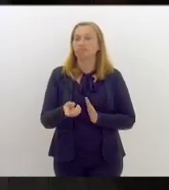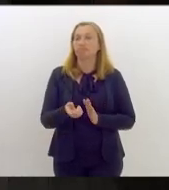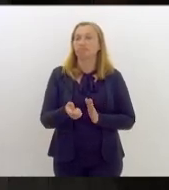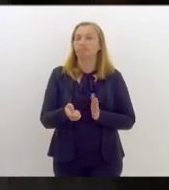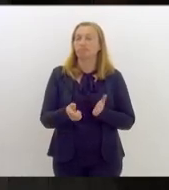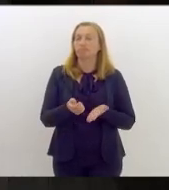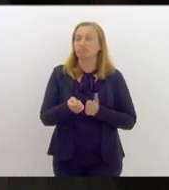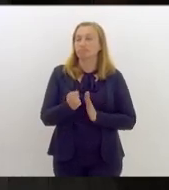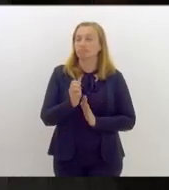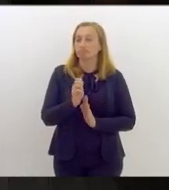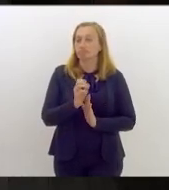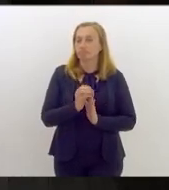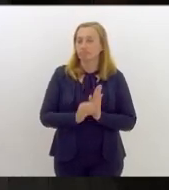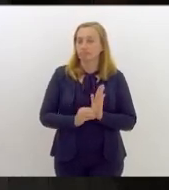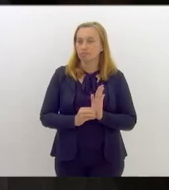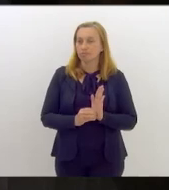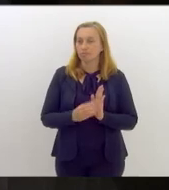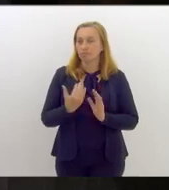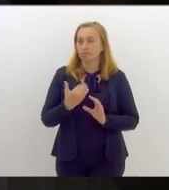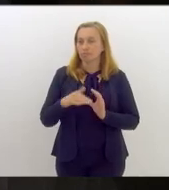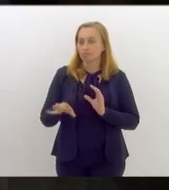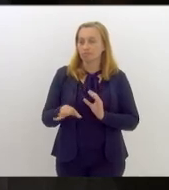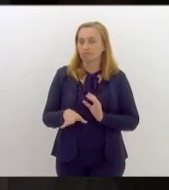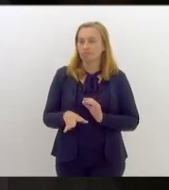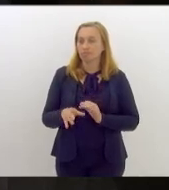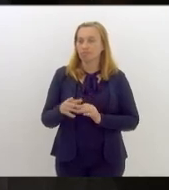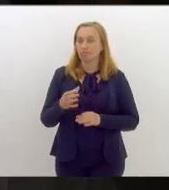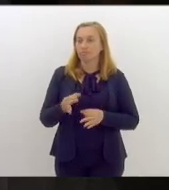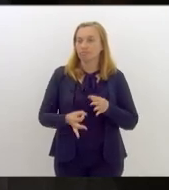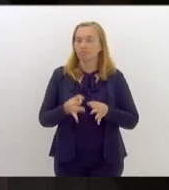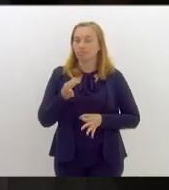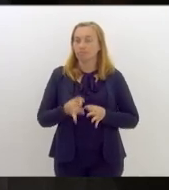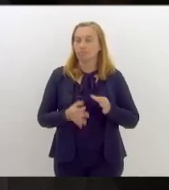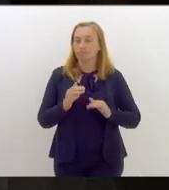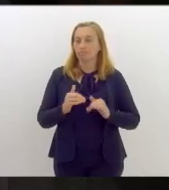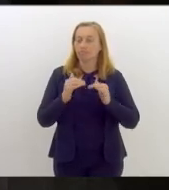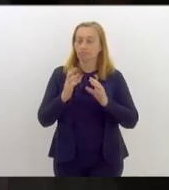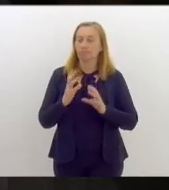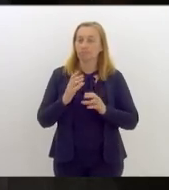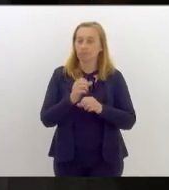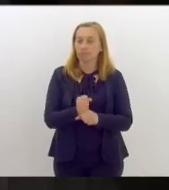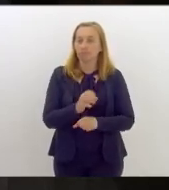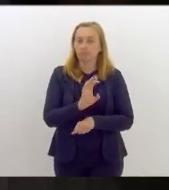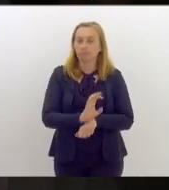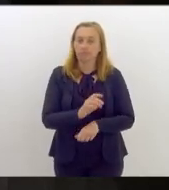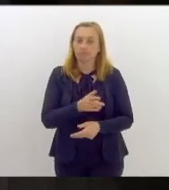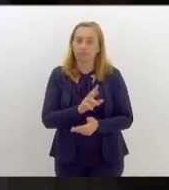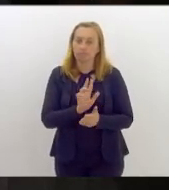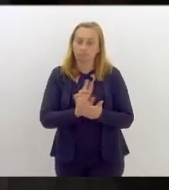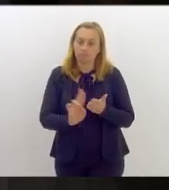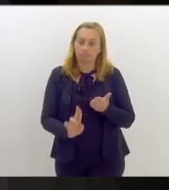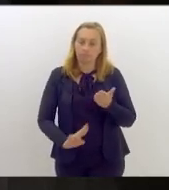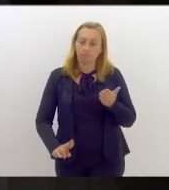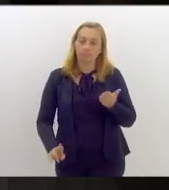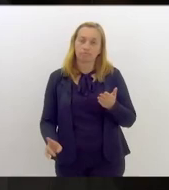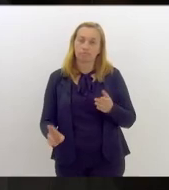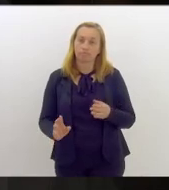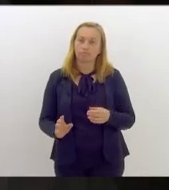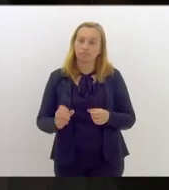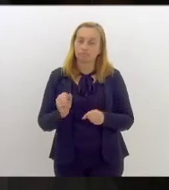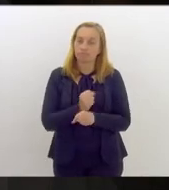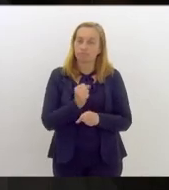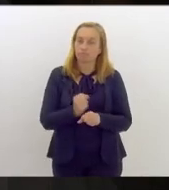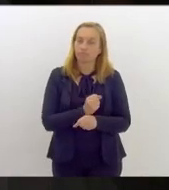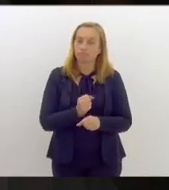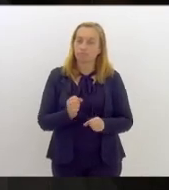de Contas do Estado, com uma lista bastante extensa de obras que estavam executadas,